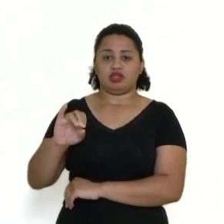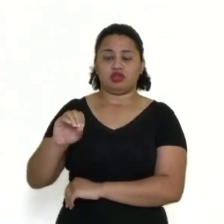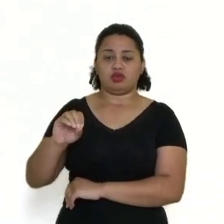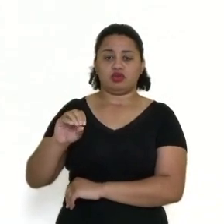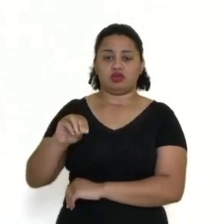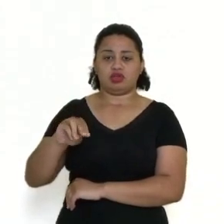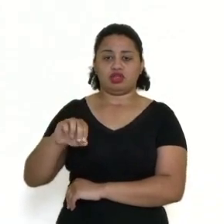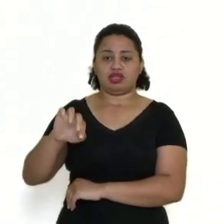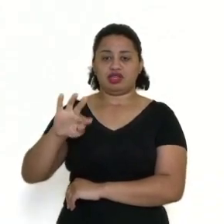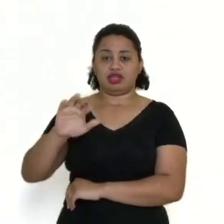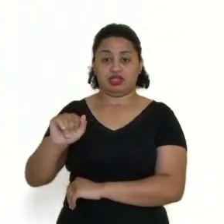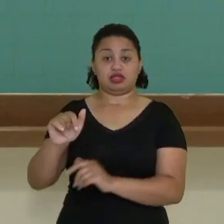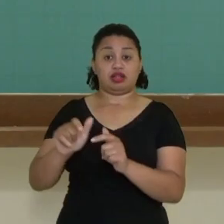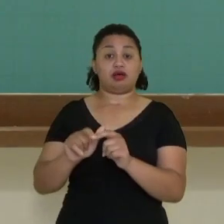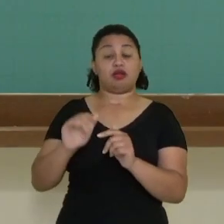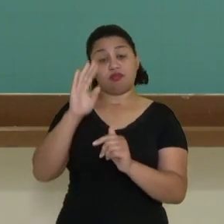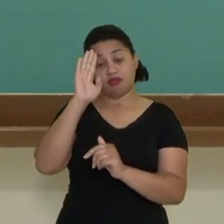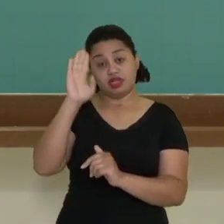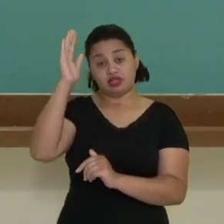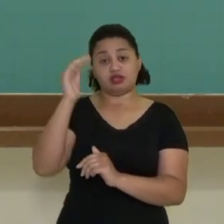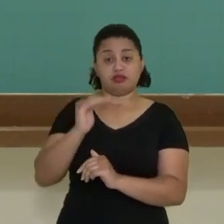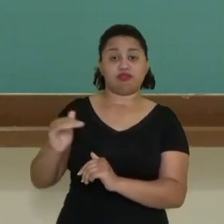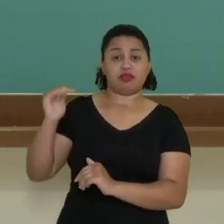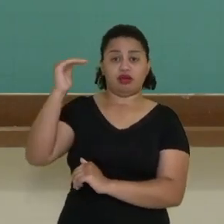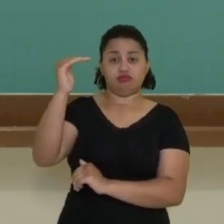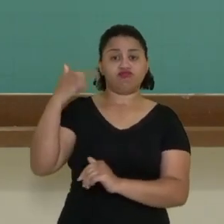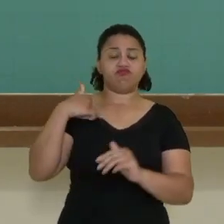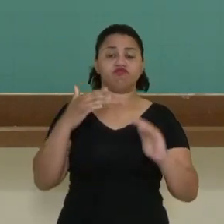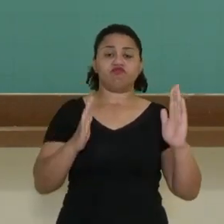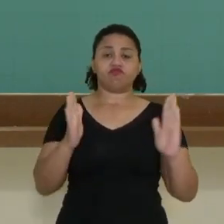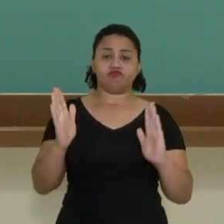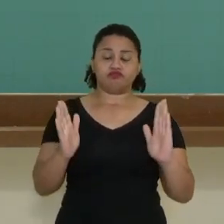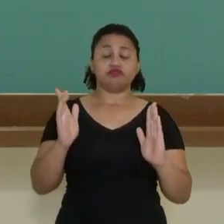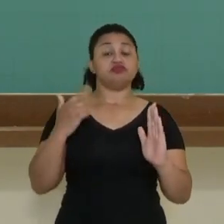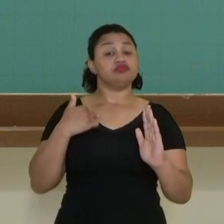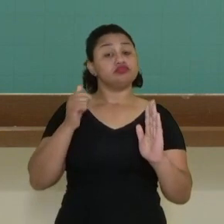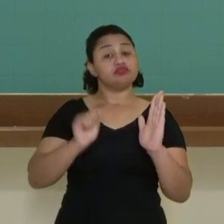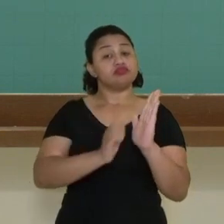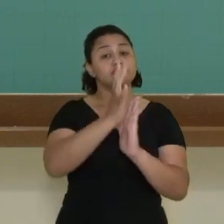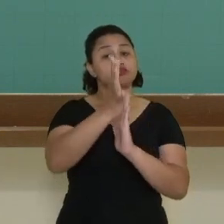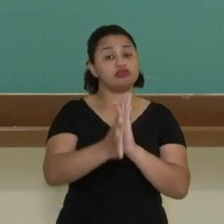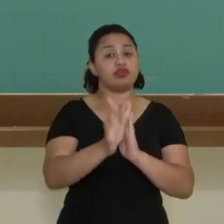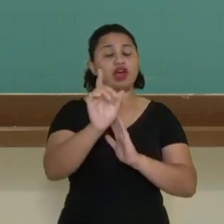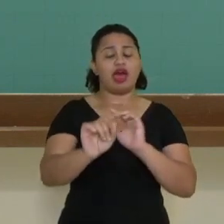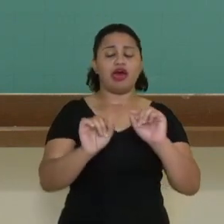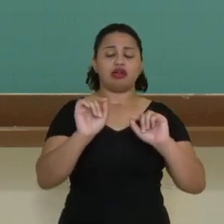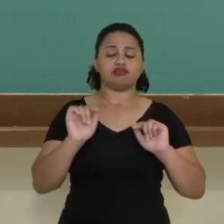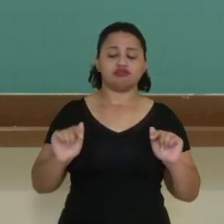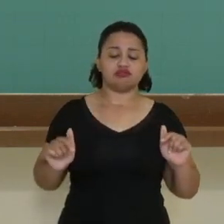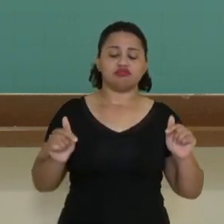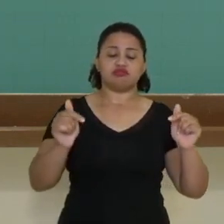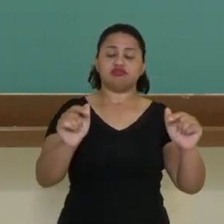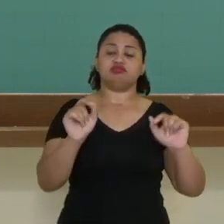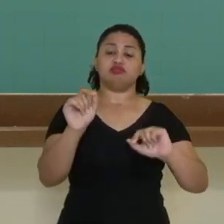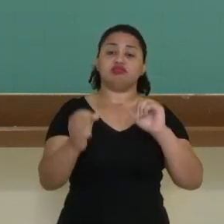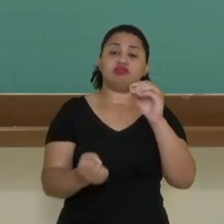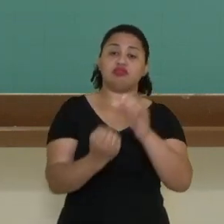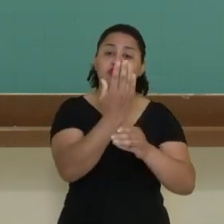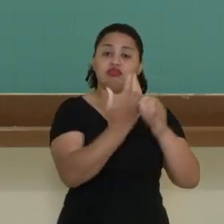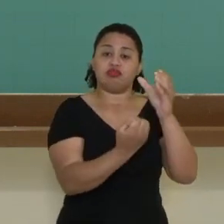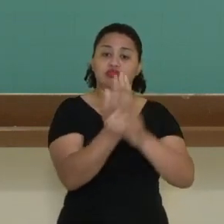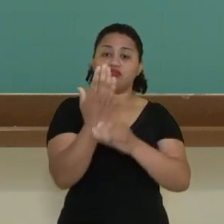no auge, né? E a gente tem que lembrar também que o impressionismo ele foi uma reação ao surgimento de